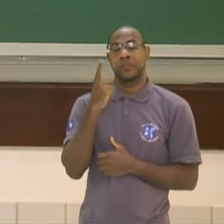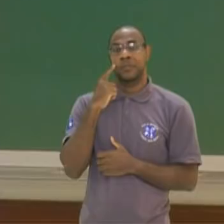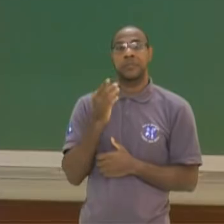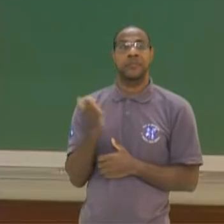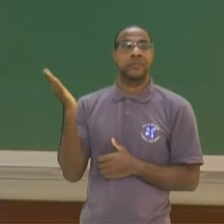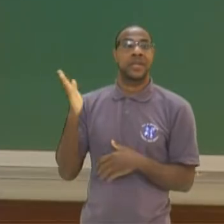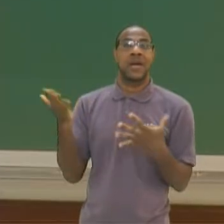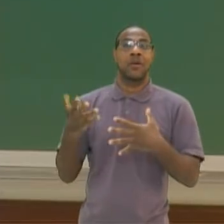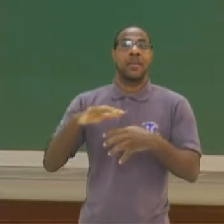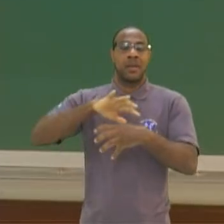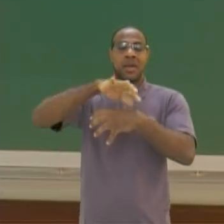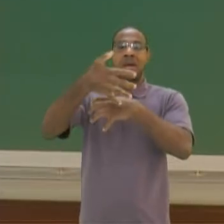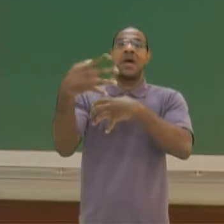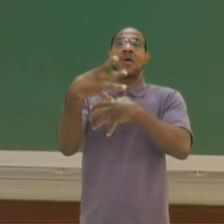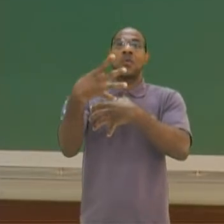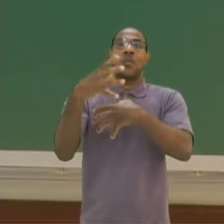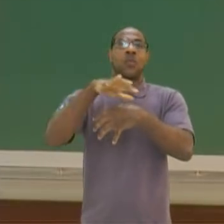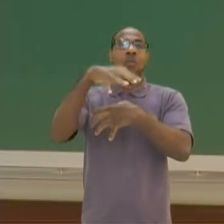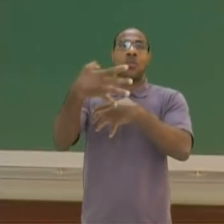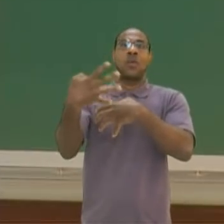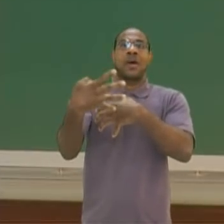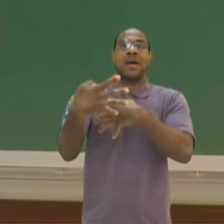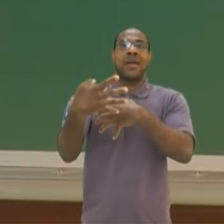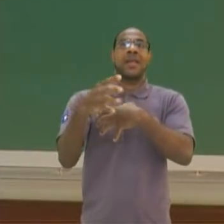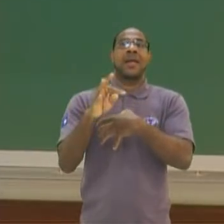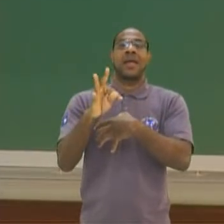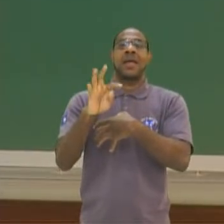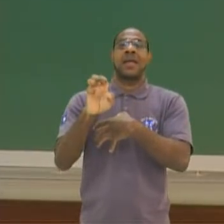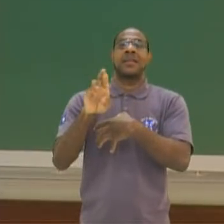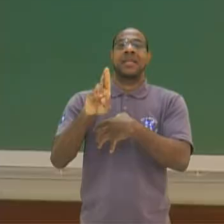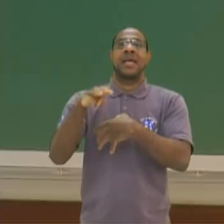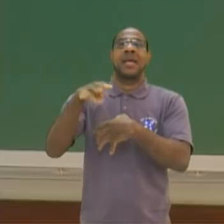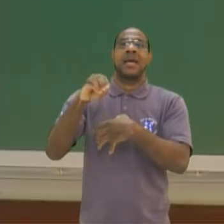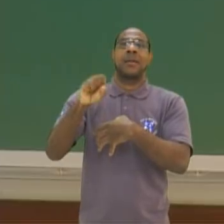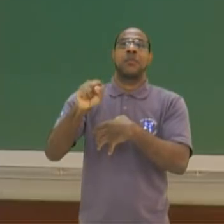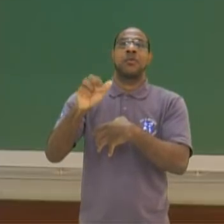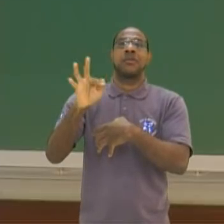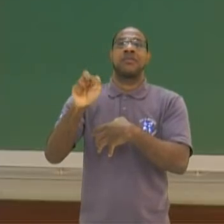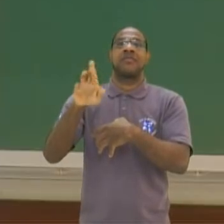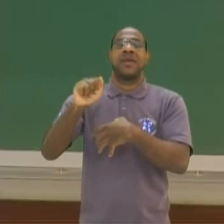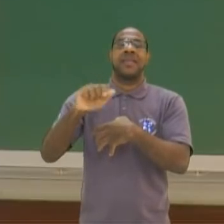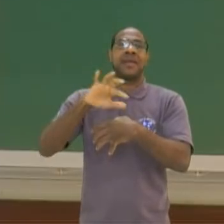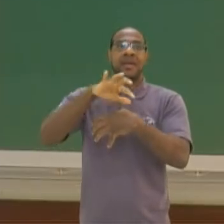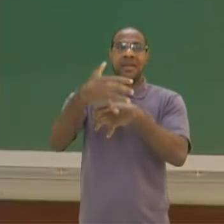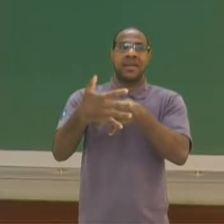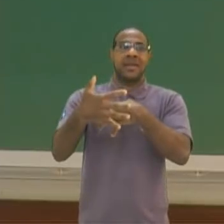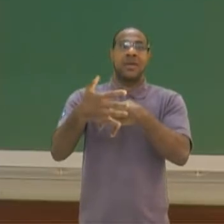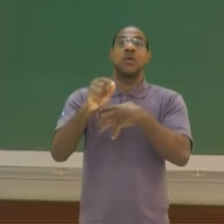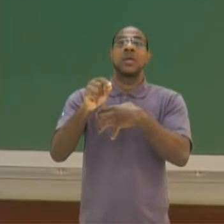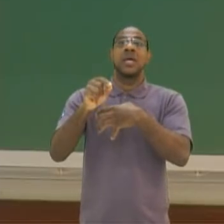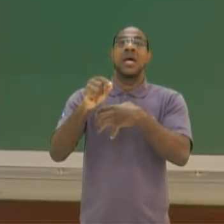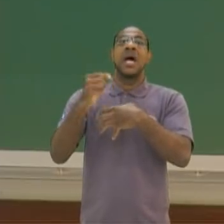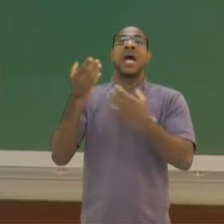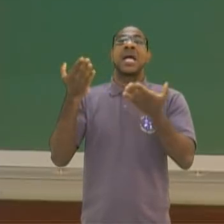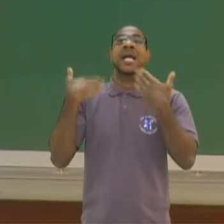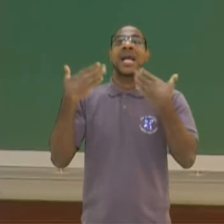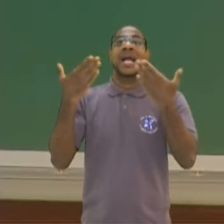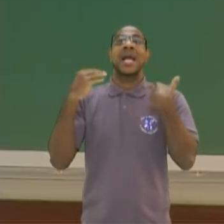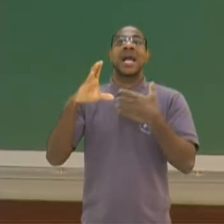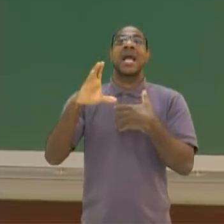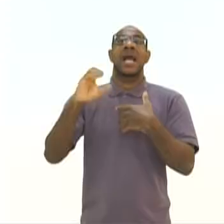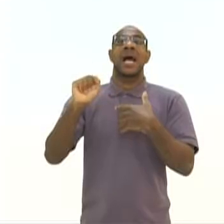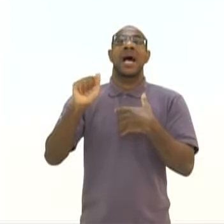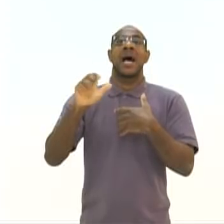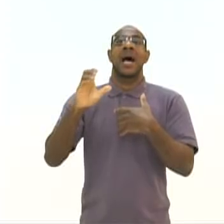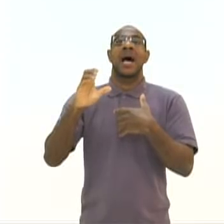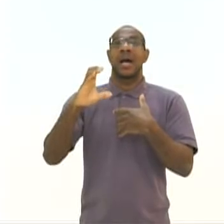Vamos para a quarta camada, termosfera. Então, do grego, termos, calor, tem a ver com temperatura,